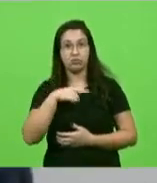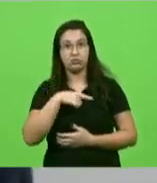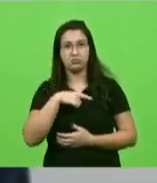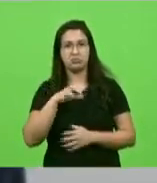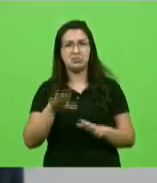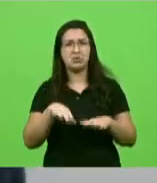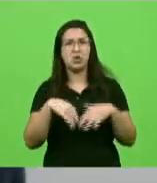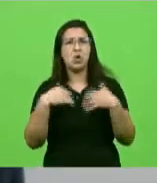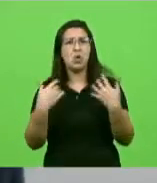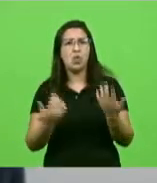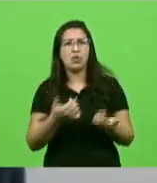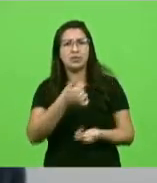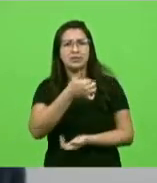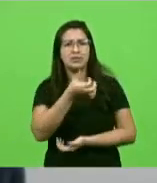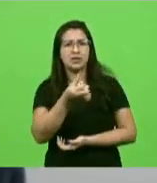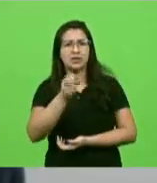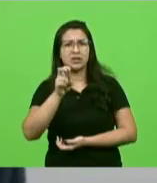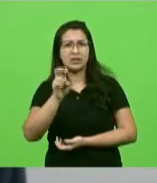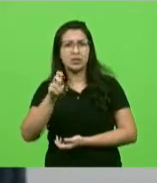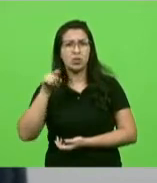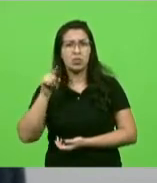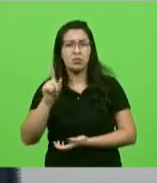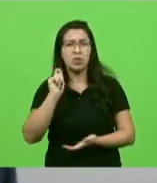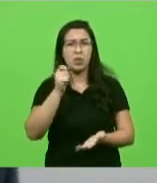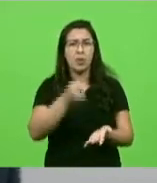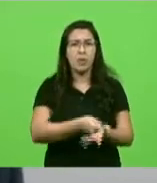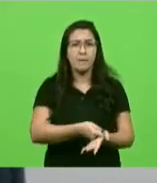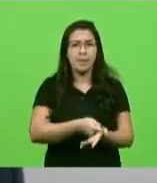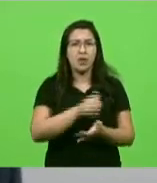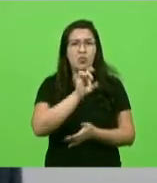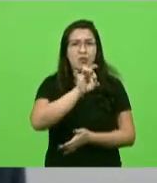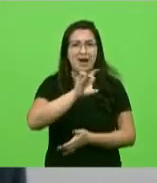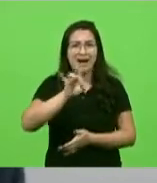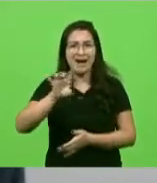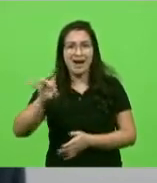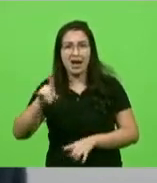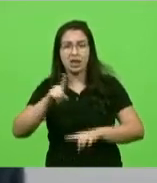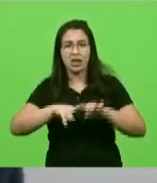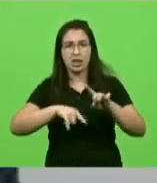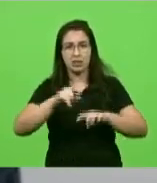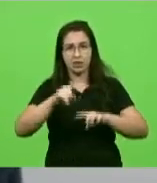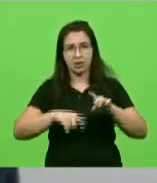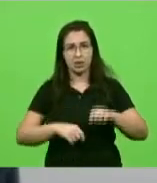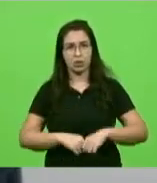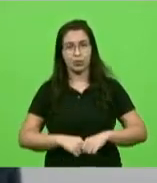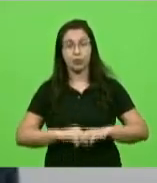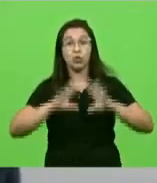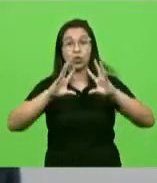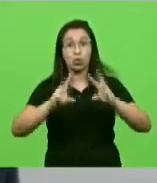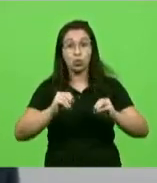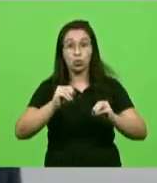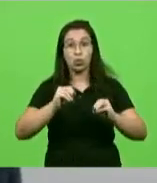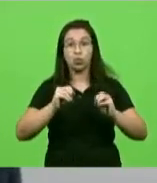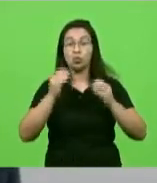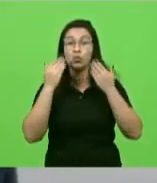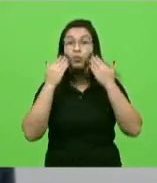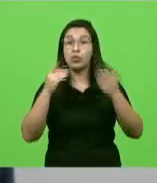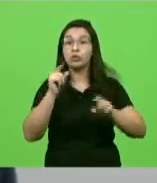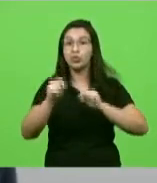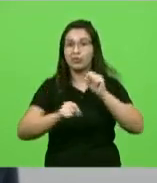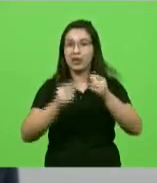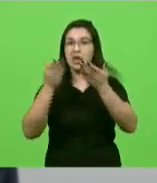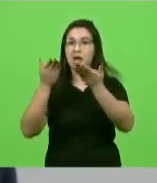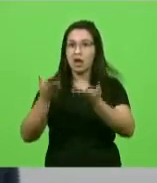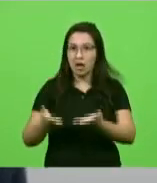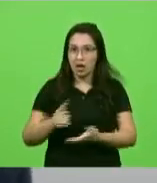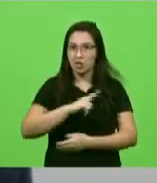os exatos 165 mil que foram pagos por cada aparelho. Logo, tudo leva a crer que o senhor governador